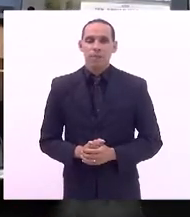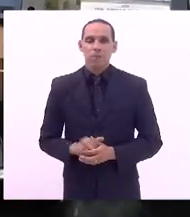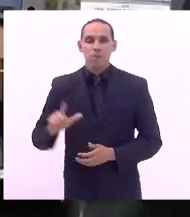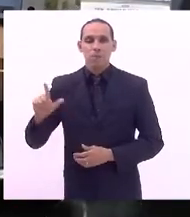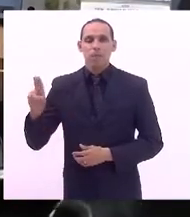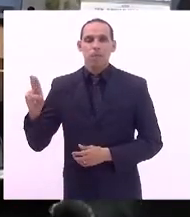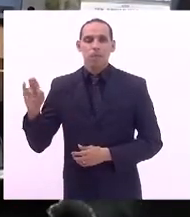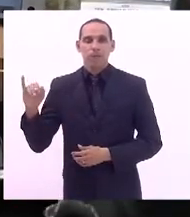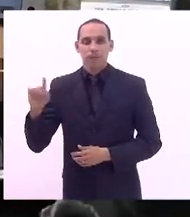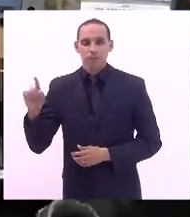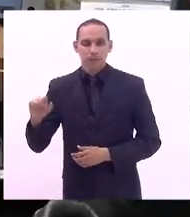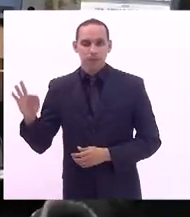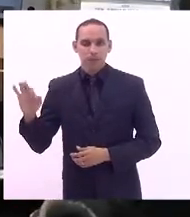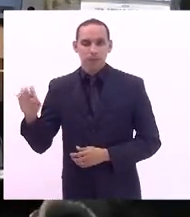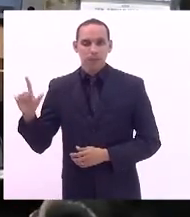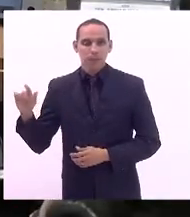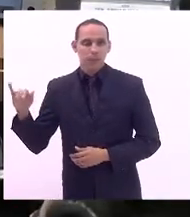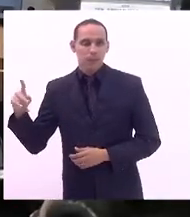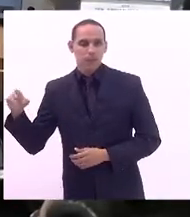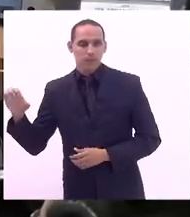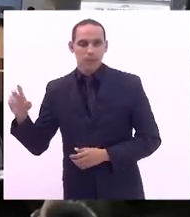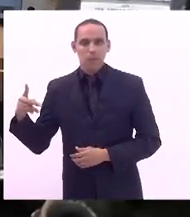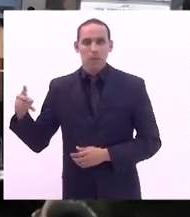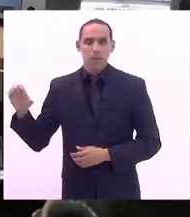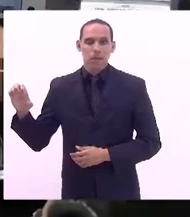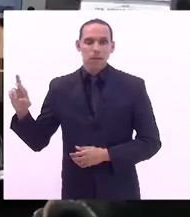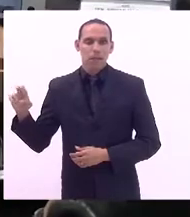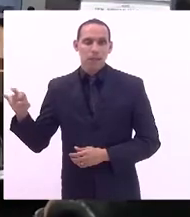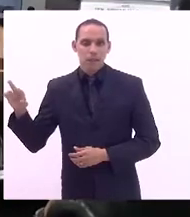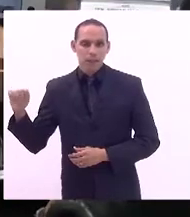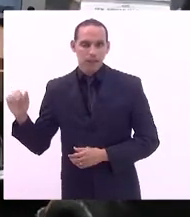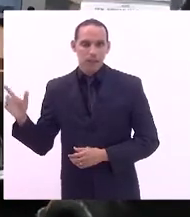Luiz Felipe Pereira de Souza